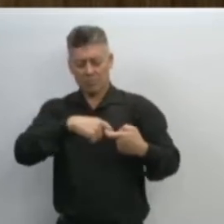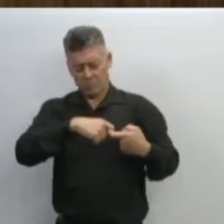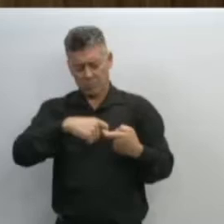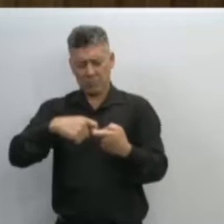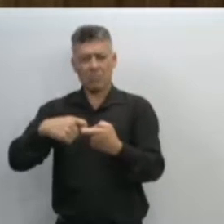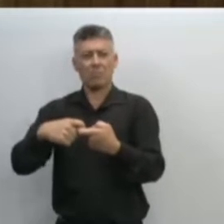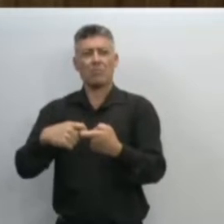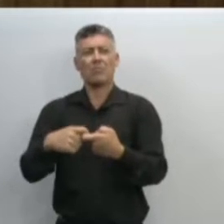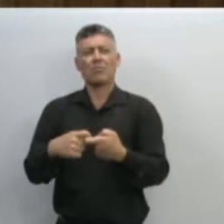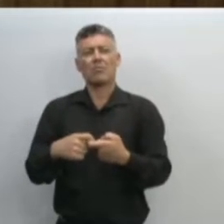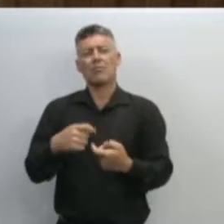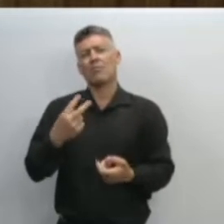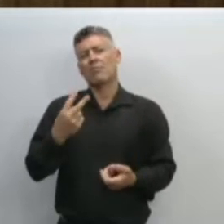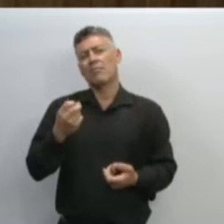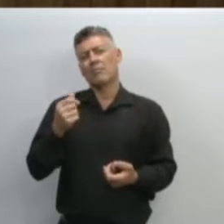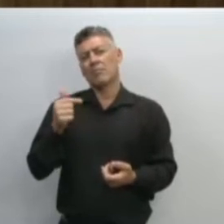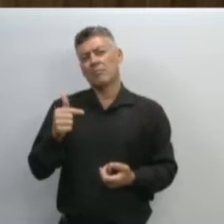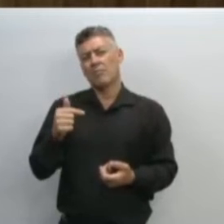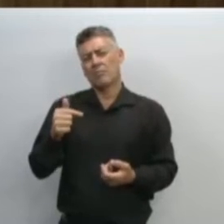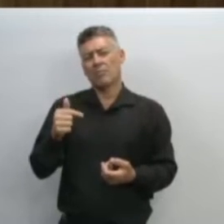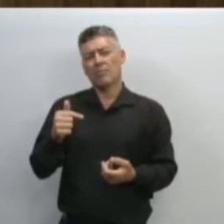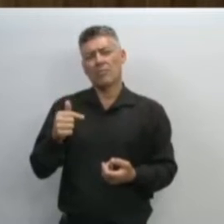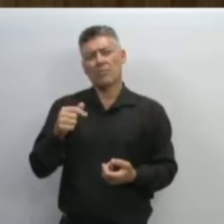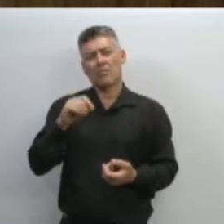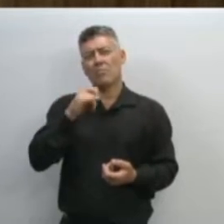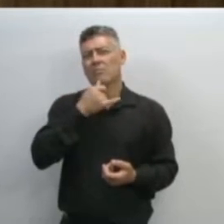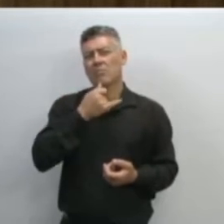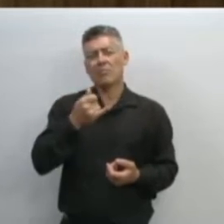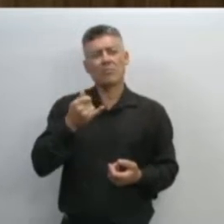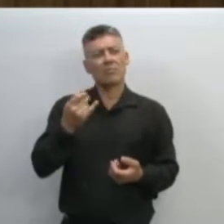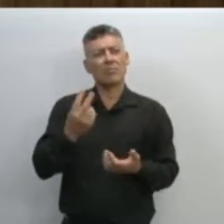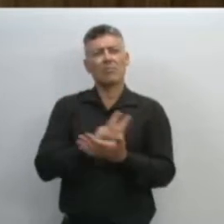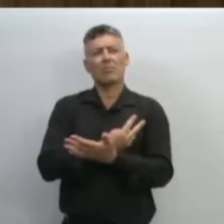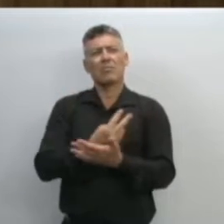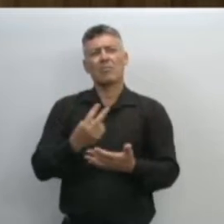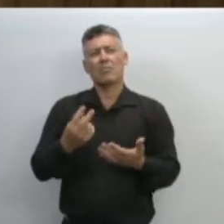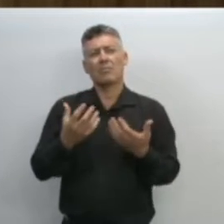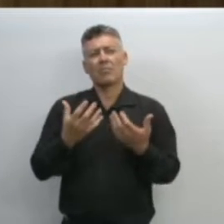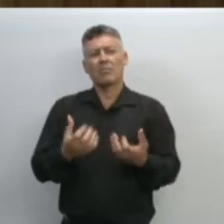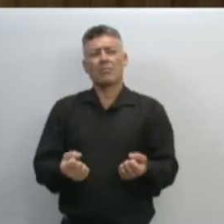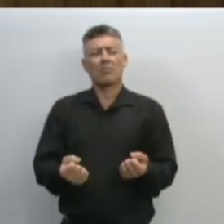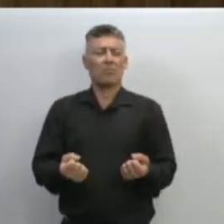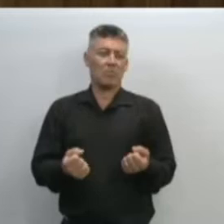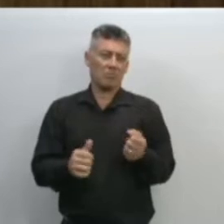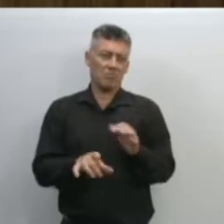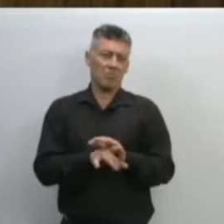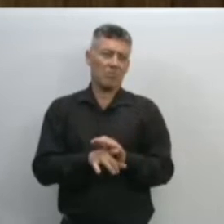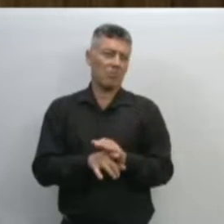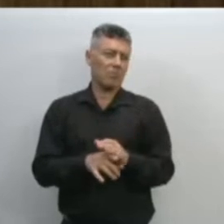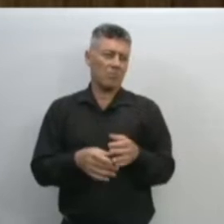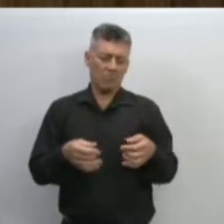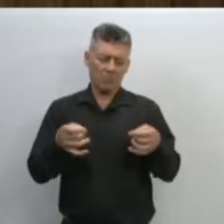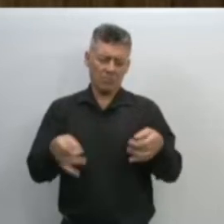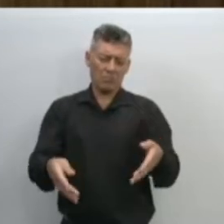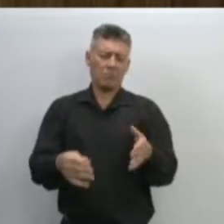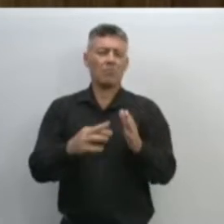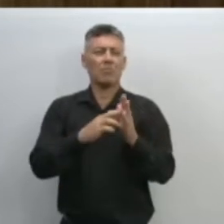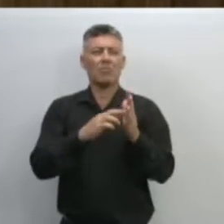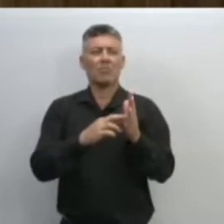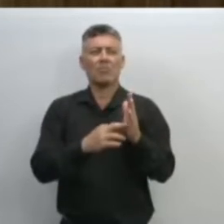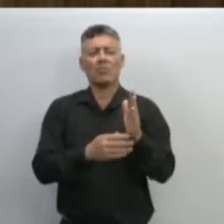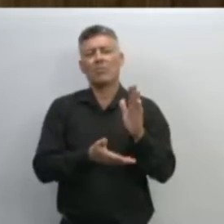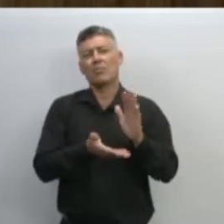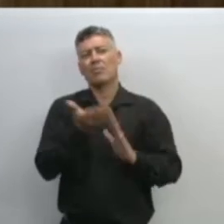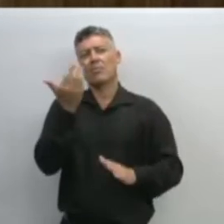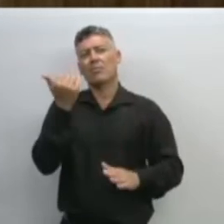em 2017, mas que infelizmente essa lei foi aprovada, mas ainda não foi regulamentada, é